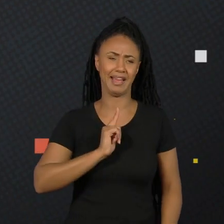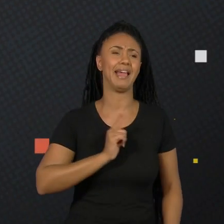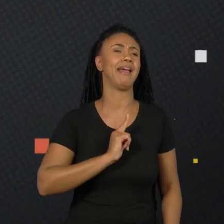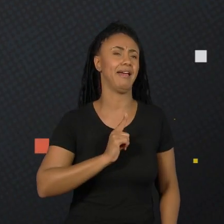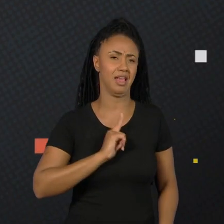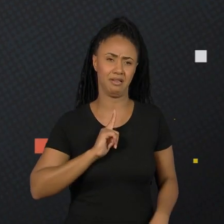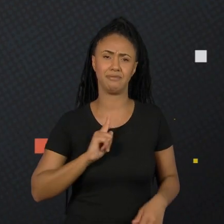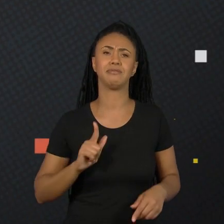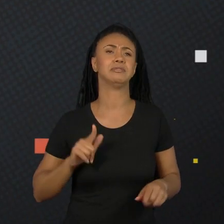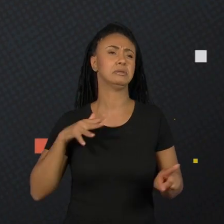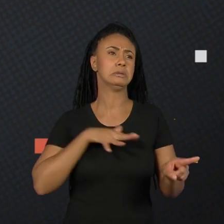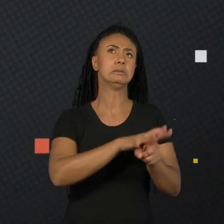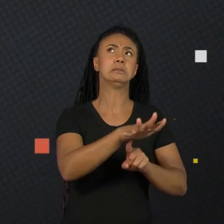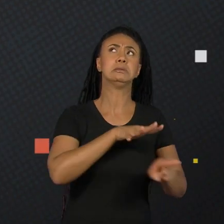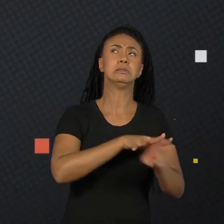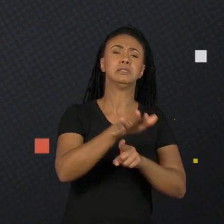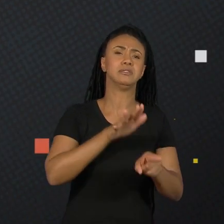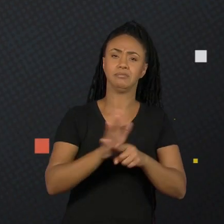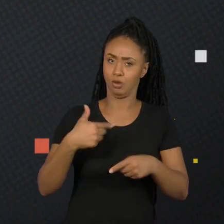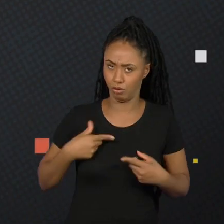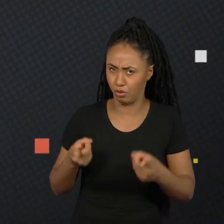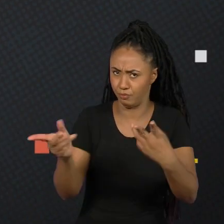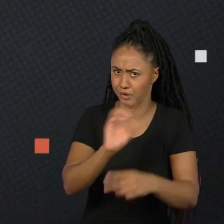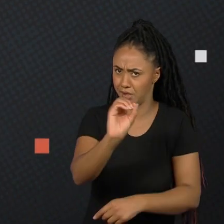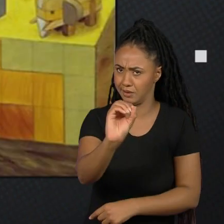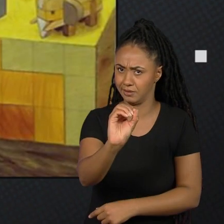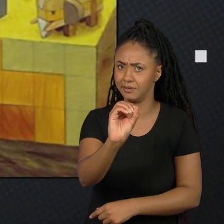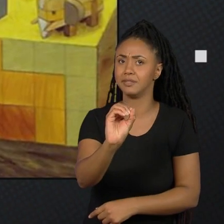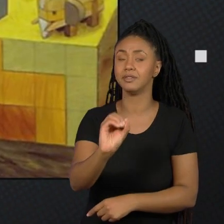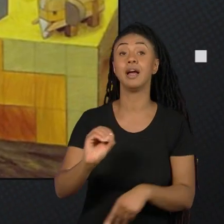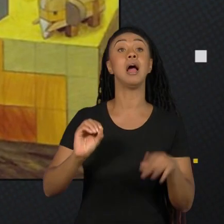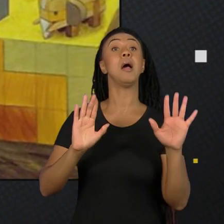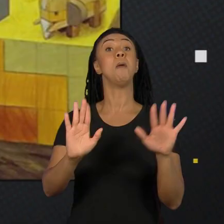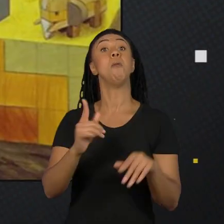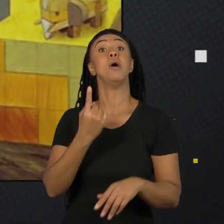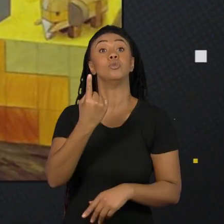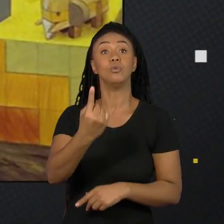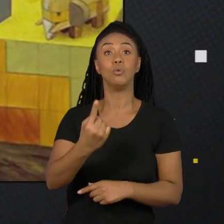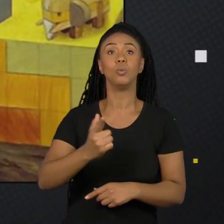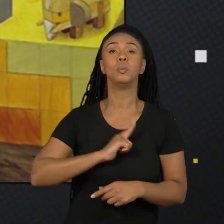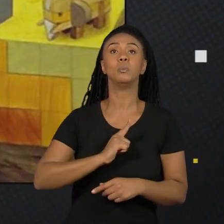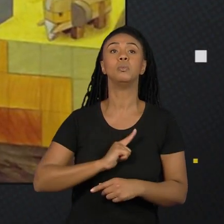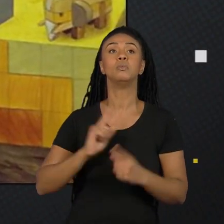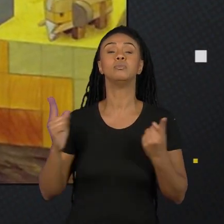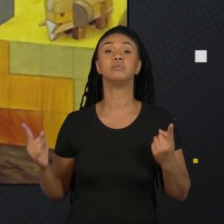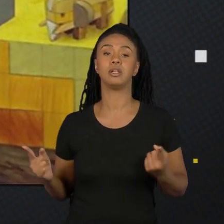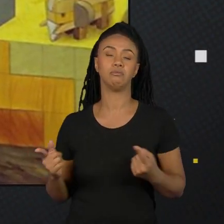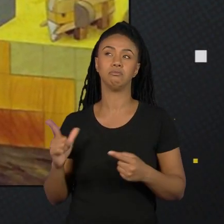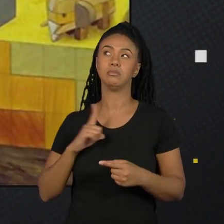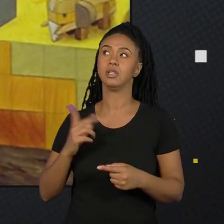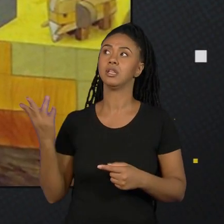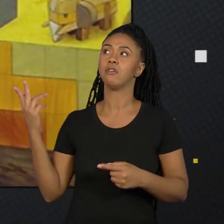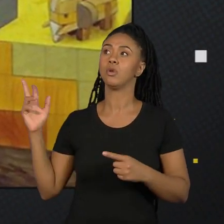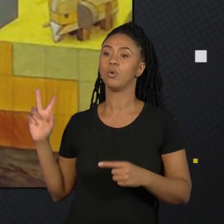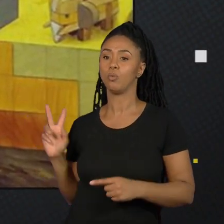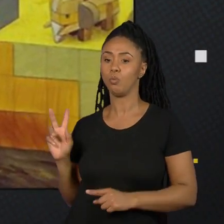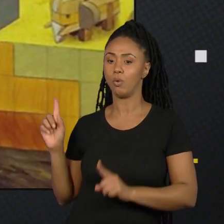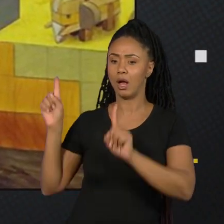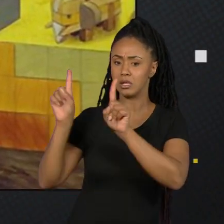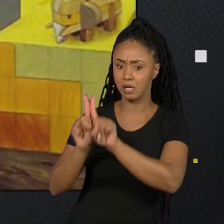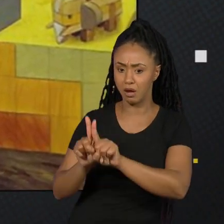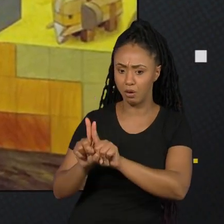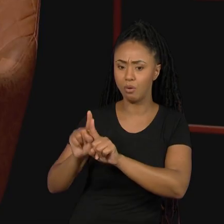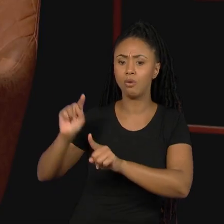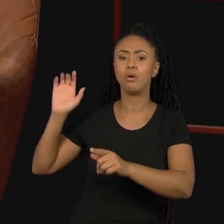nada. Mas está aí. Numa delas, apareceu um casal que se casaram.